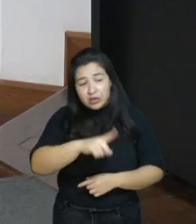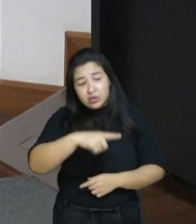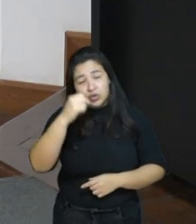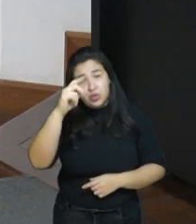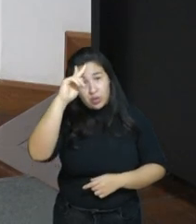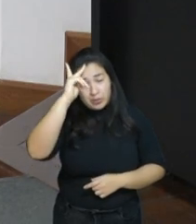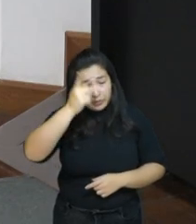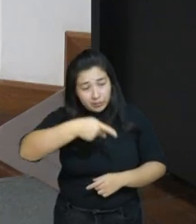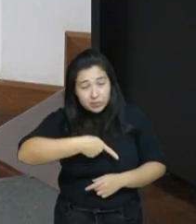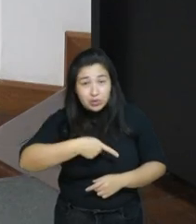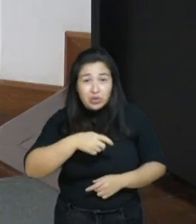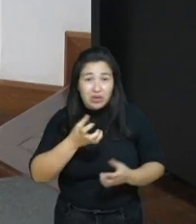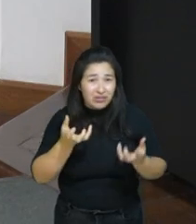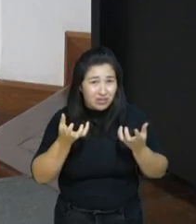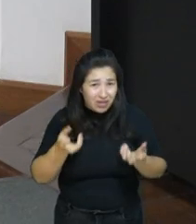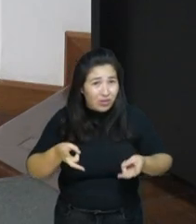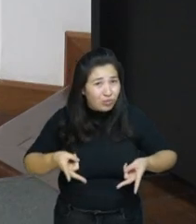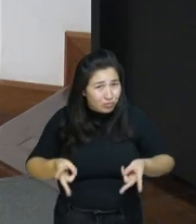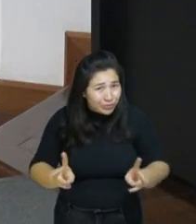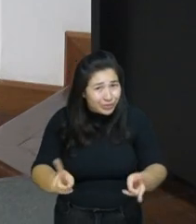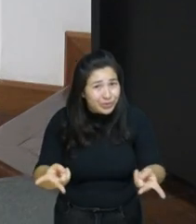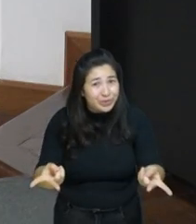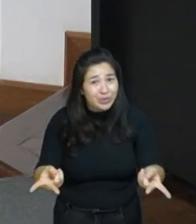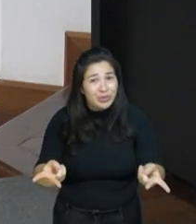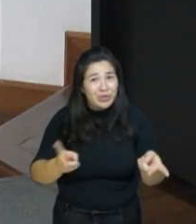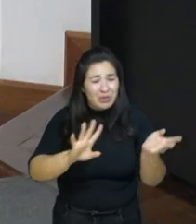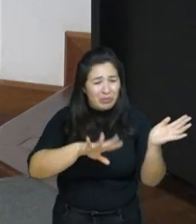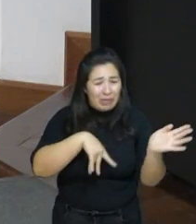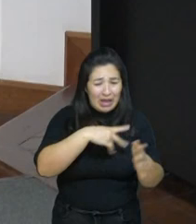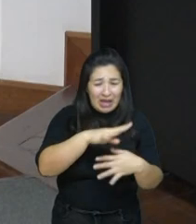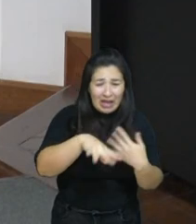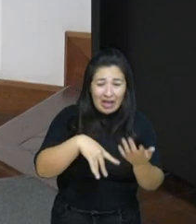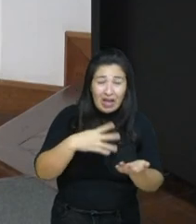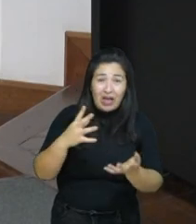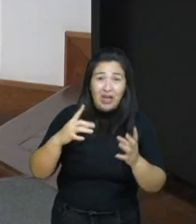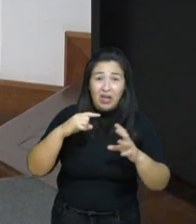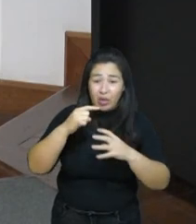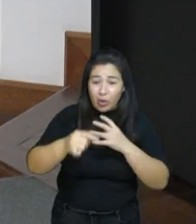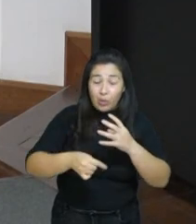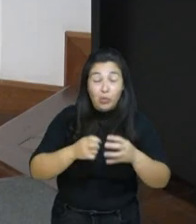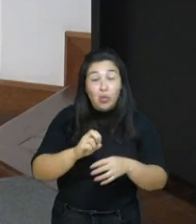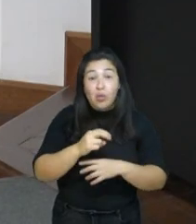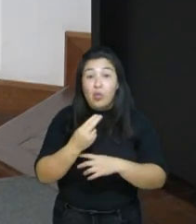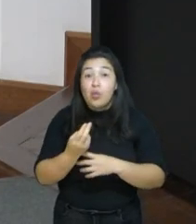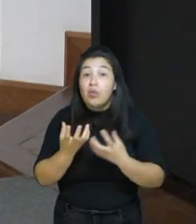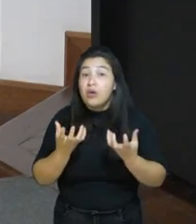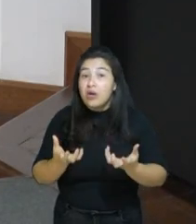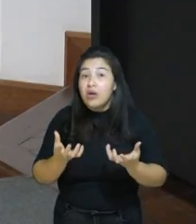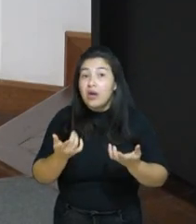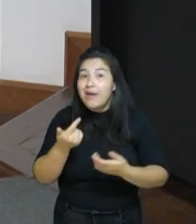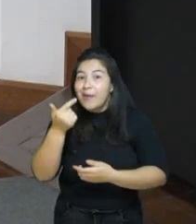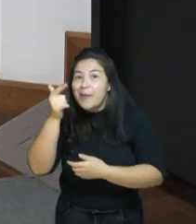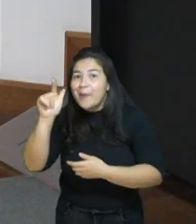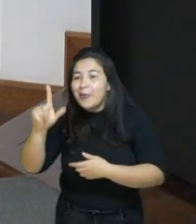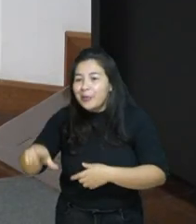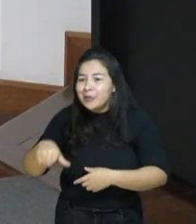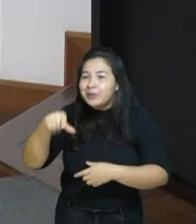quer continuar nessa destruição ou se a gente quer um caminho